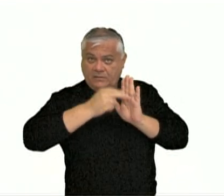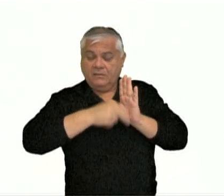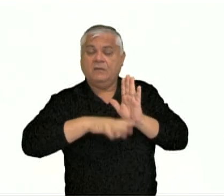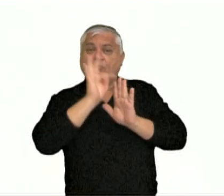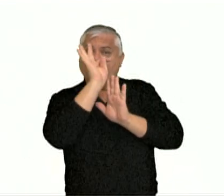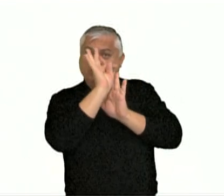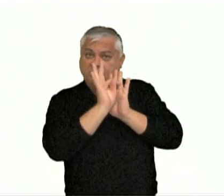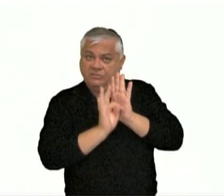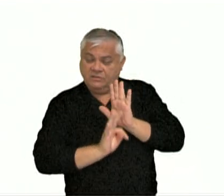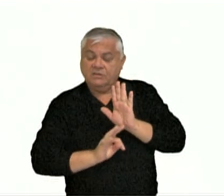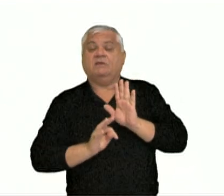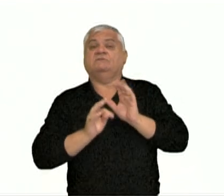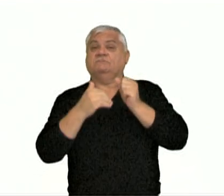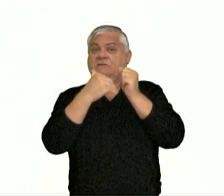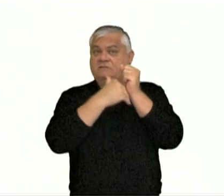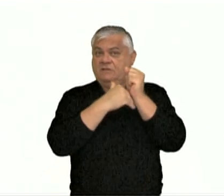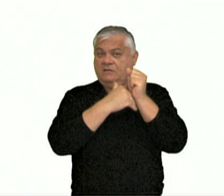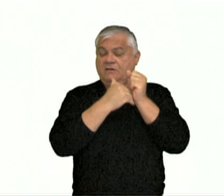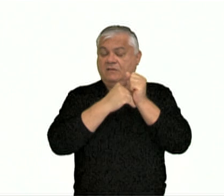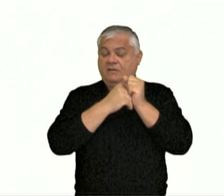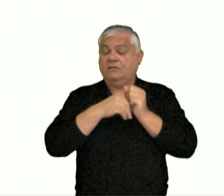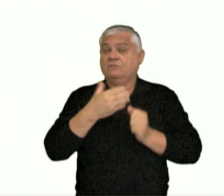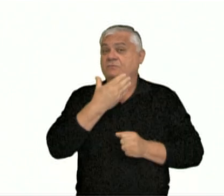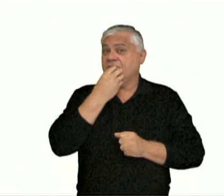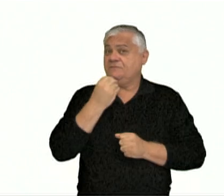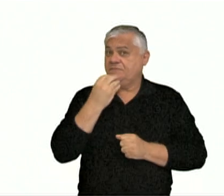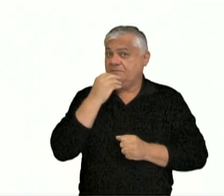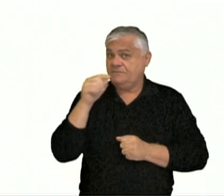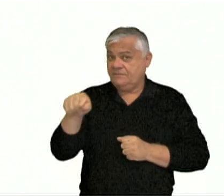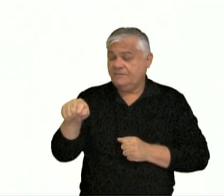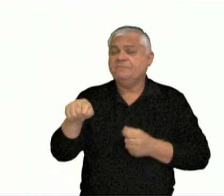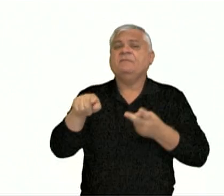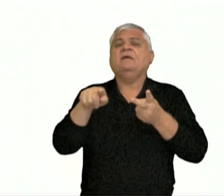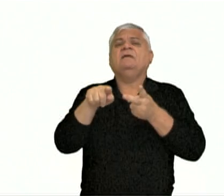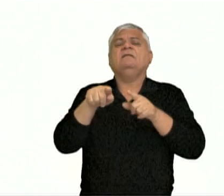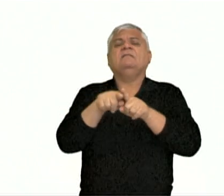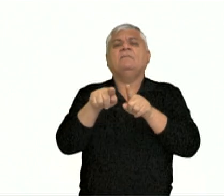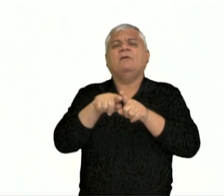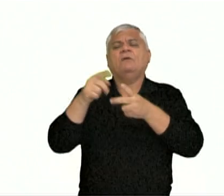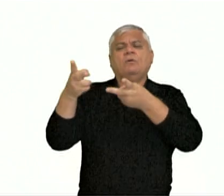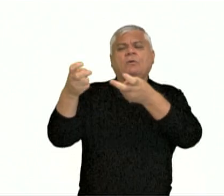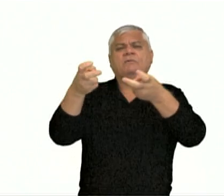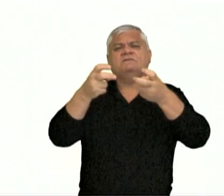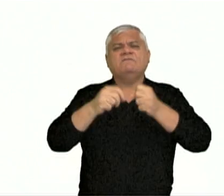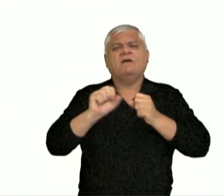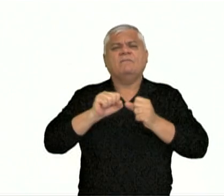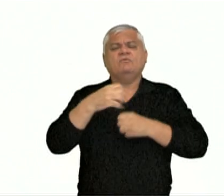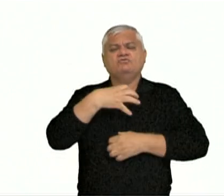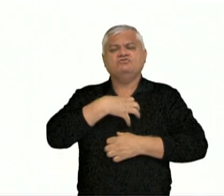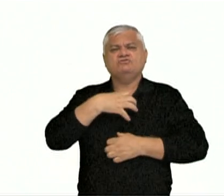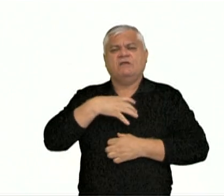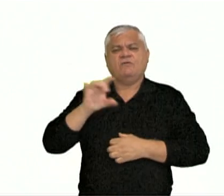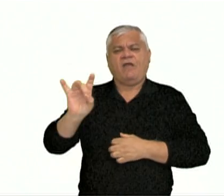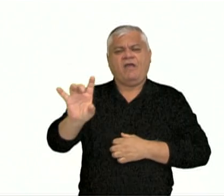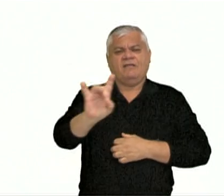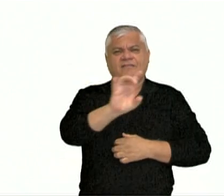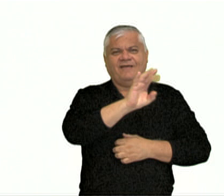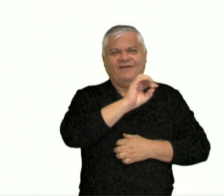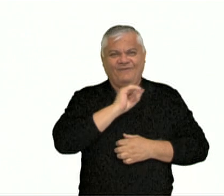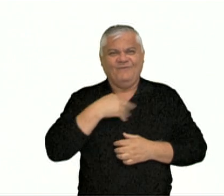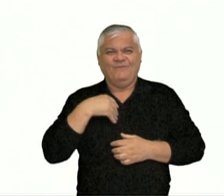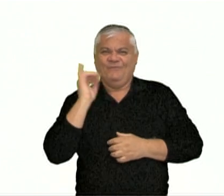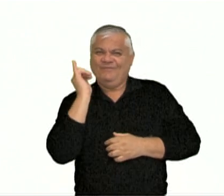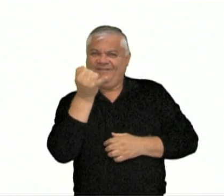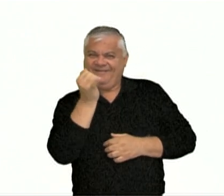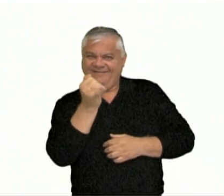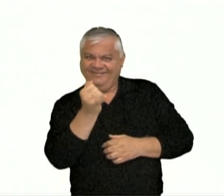A Causa Secreta, de Machado de Assis, e observamos as características dos elementos narrativos presentes,